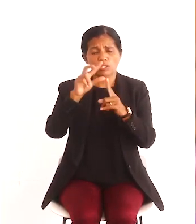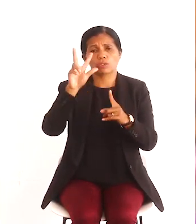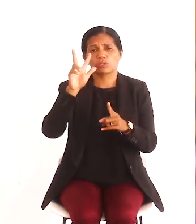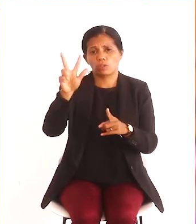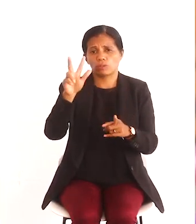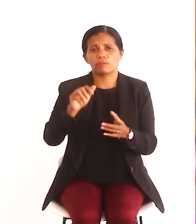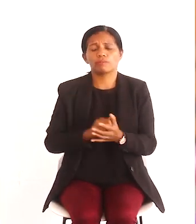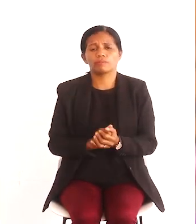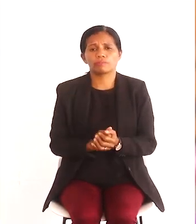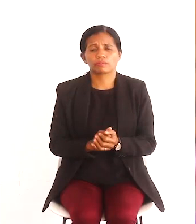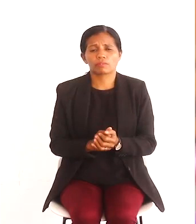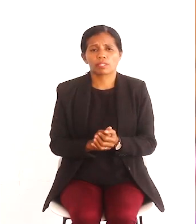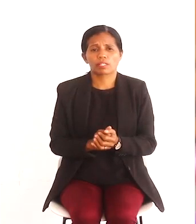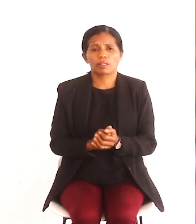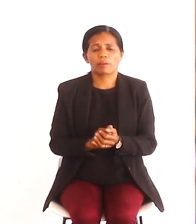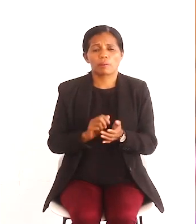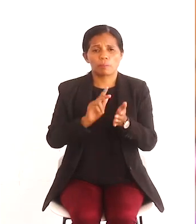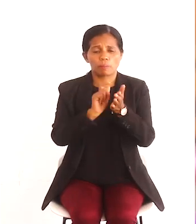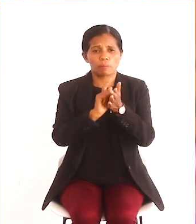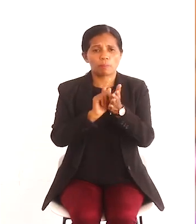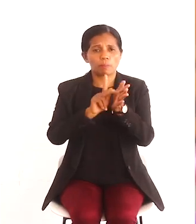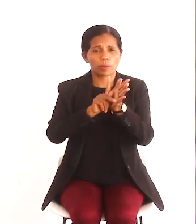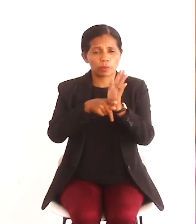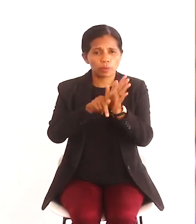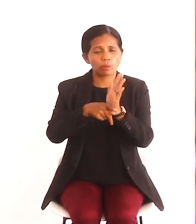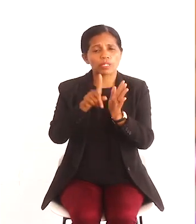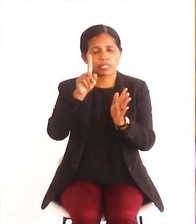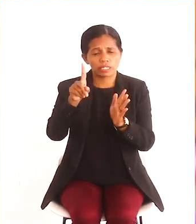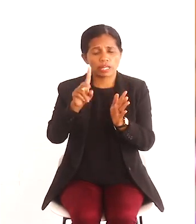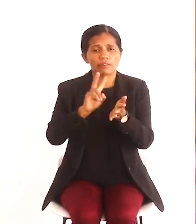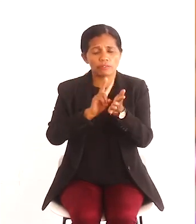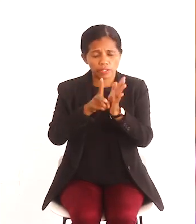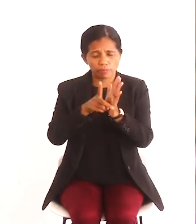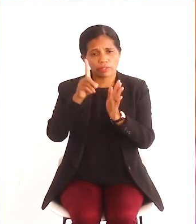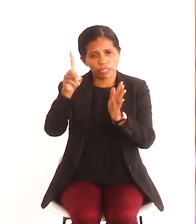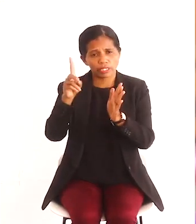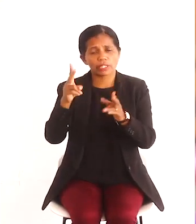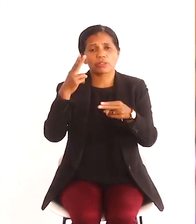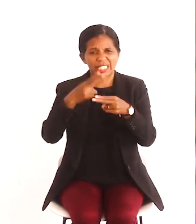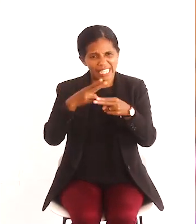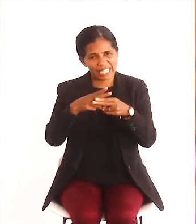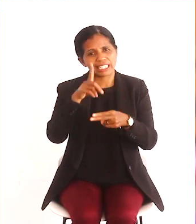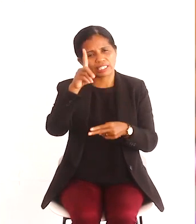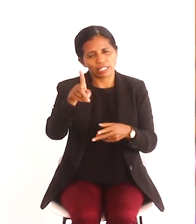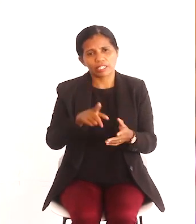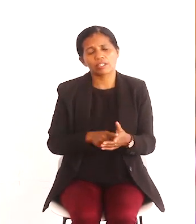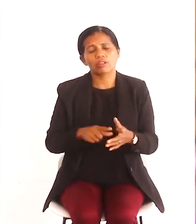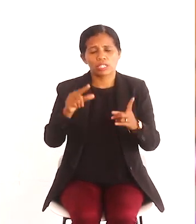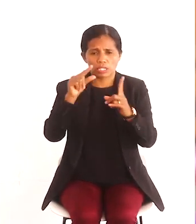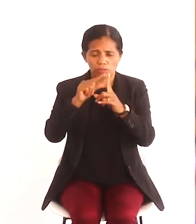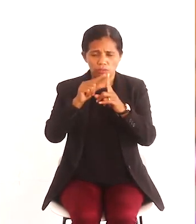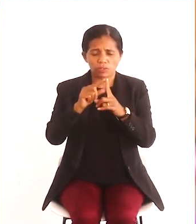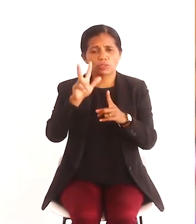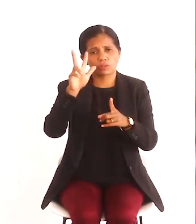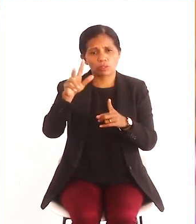Um pronome, um verbo e um nome. Com essas três palavras, vocês vão escrever